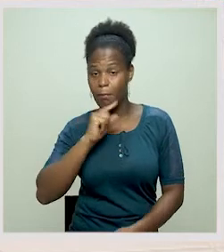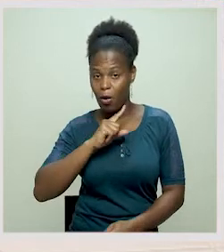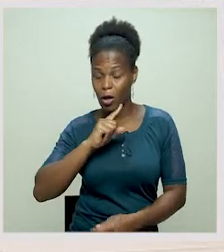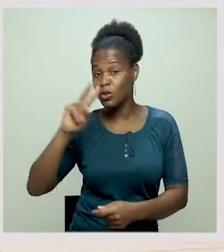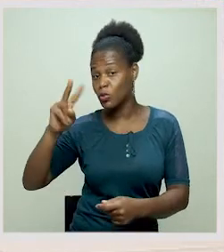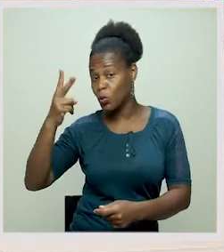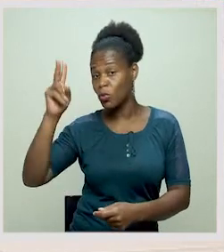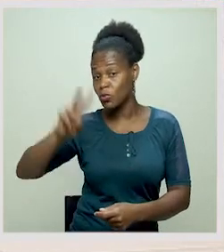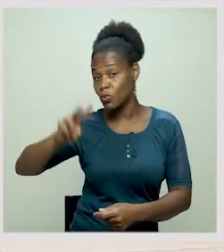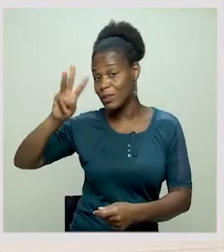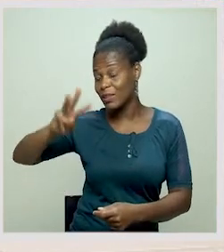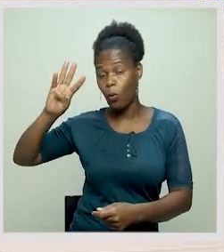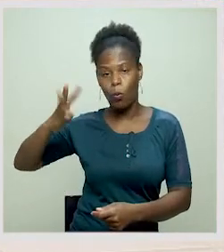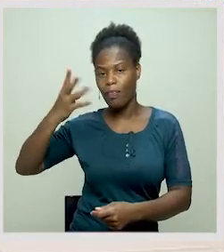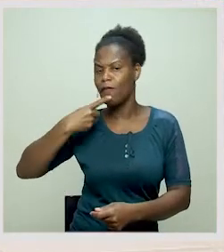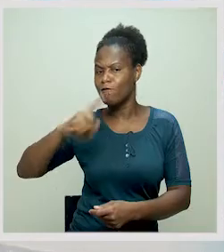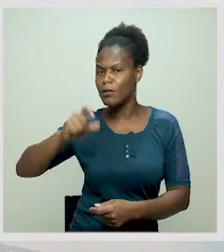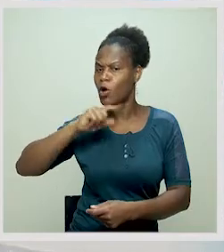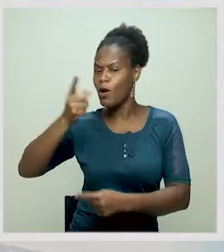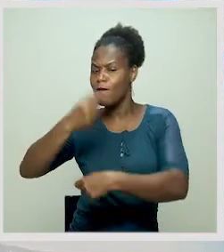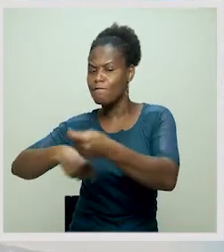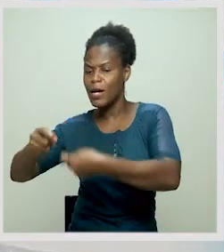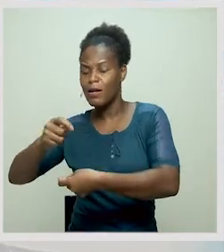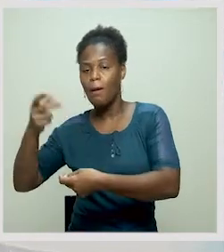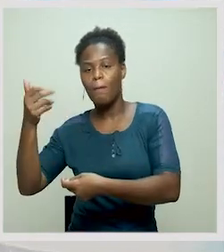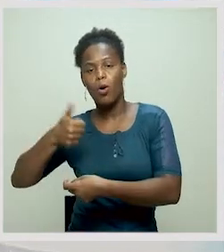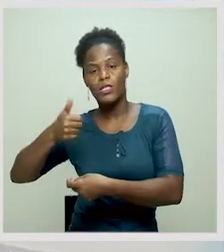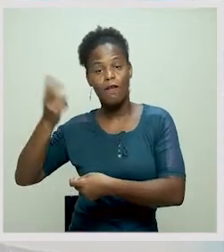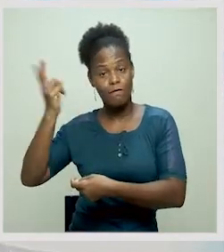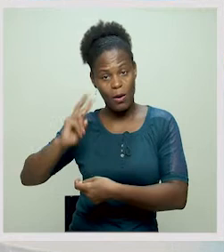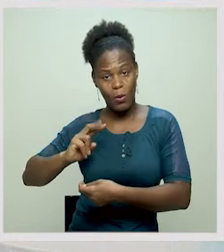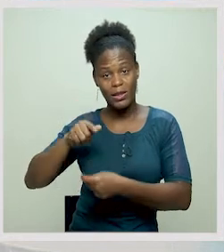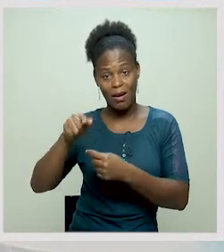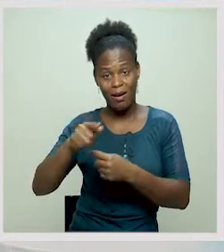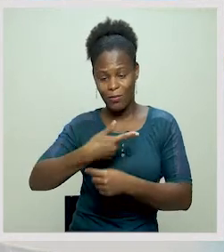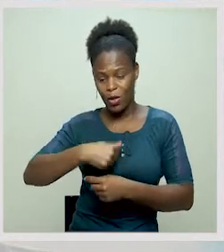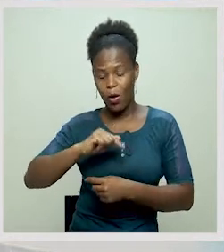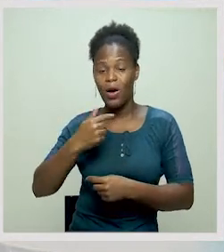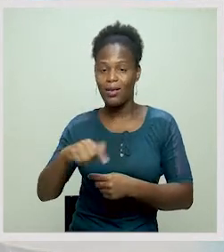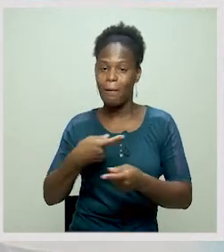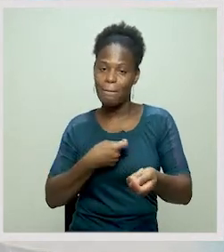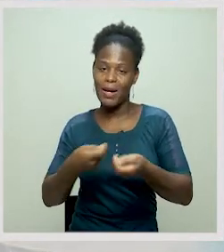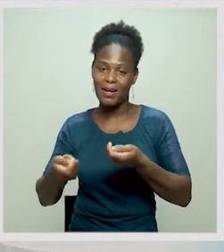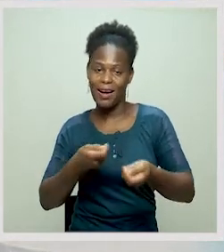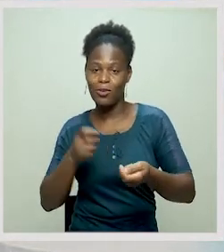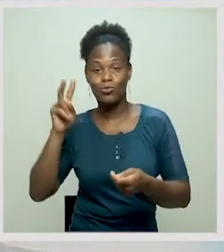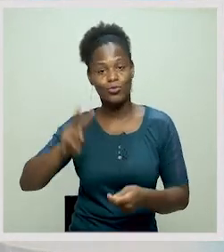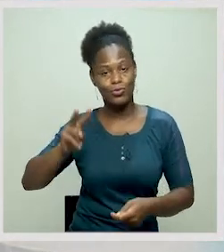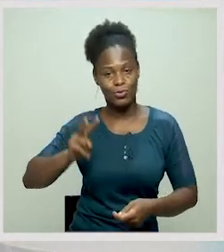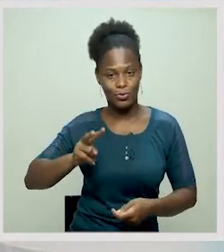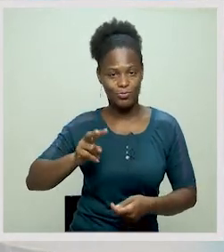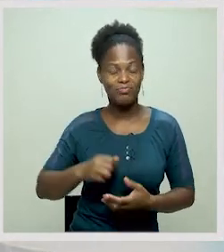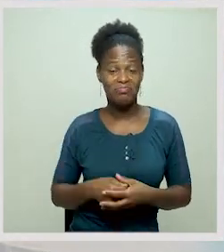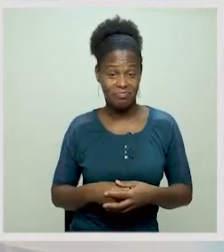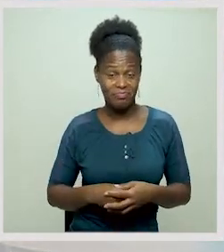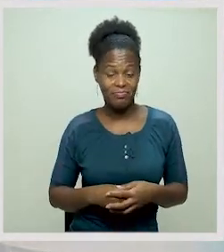pela segunda, terceira ou quarta vez na Bolsa de Valores, e aí nós temos o mercado